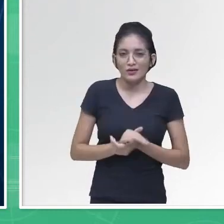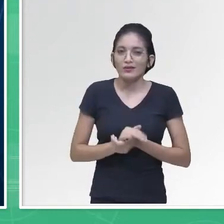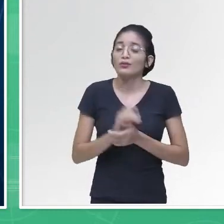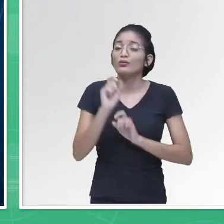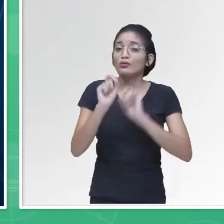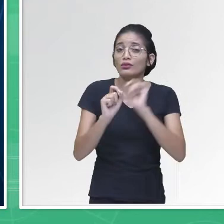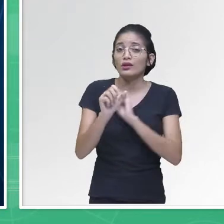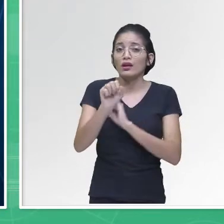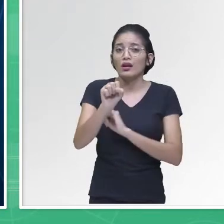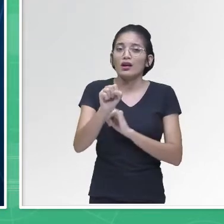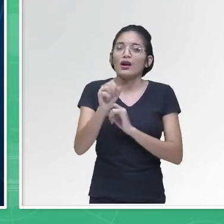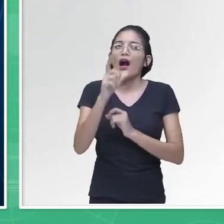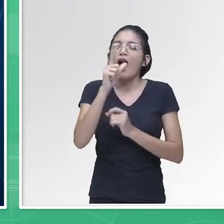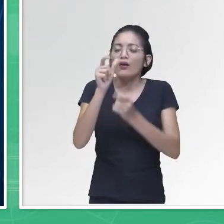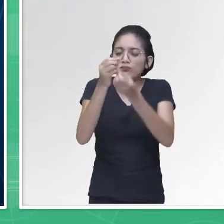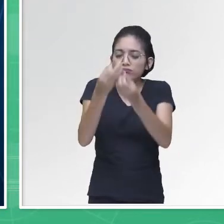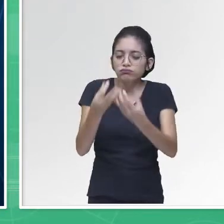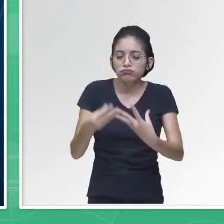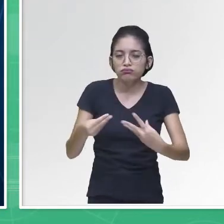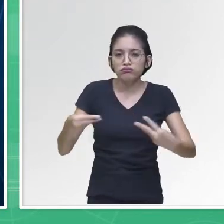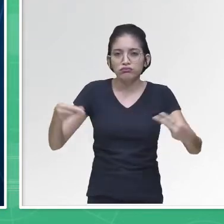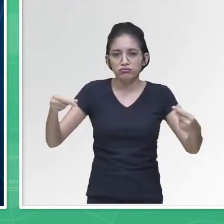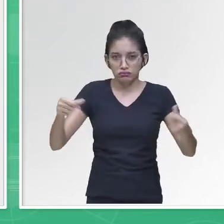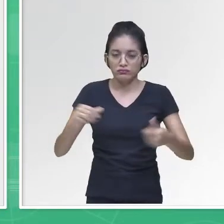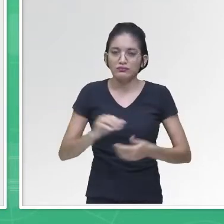é solubilidade.